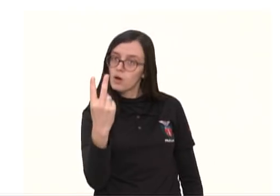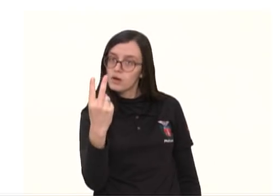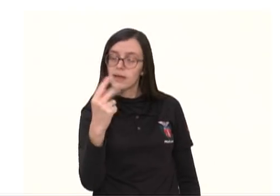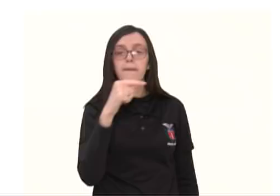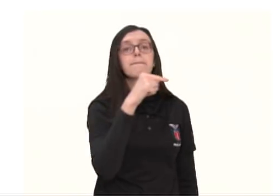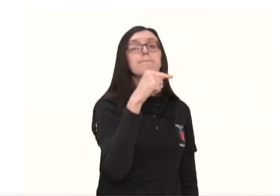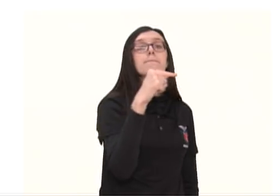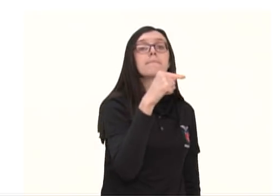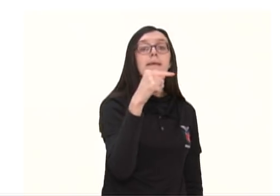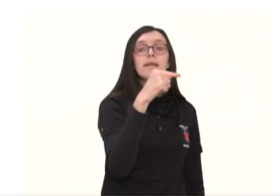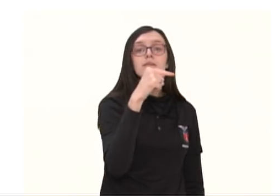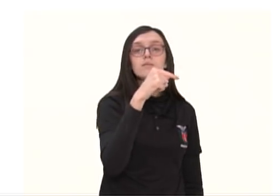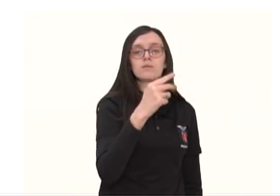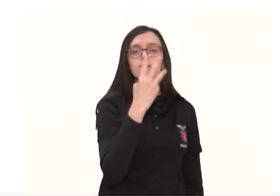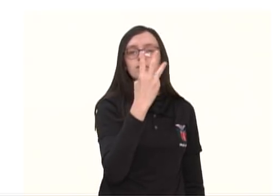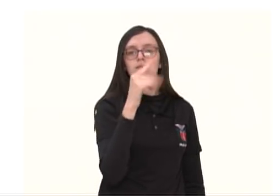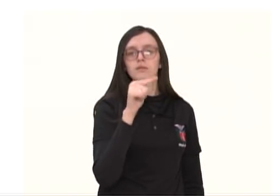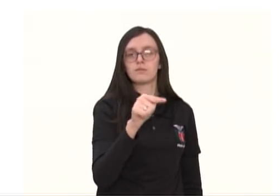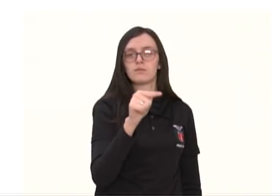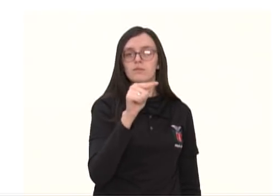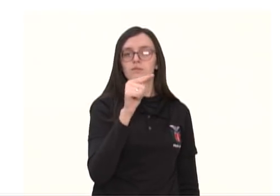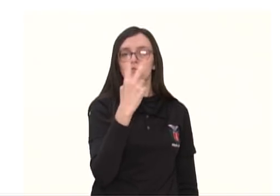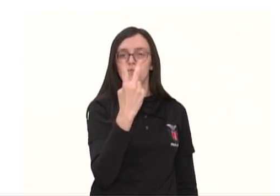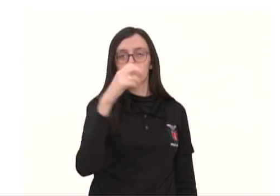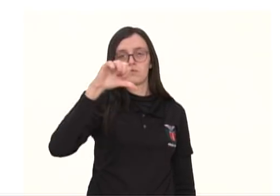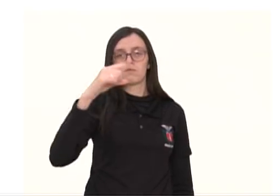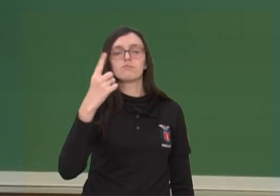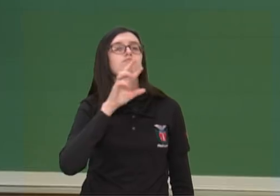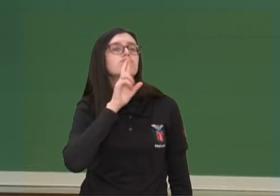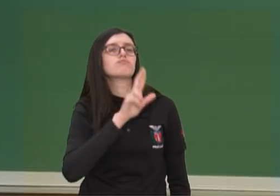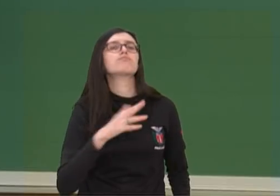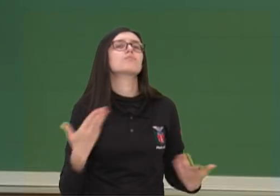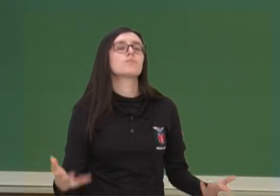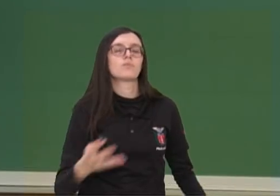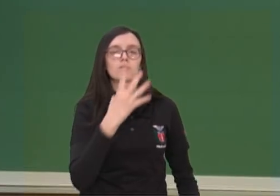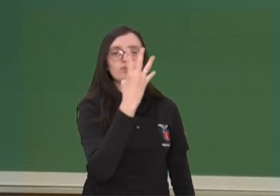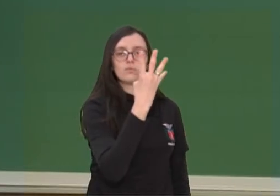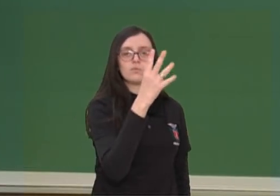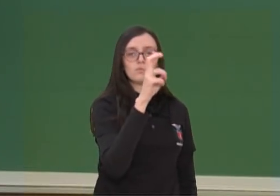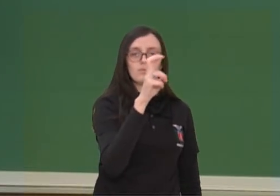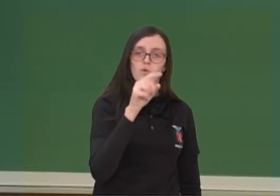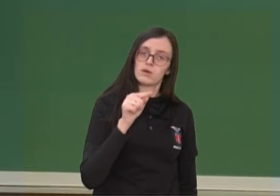48.892 menos 3.291 vai dar